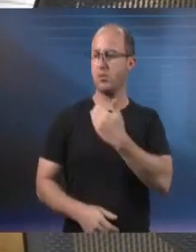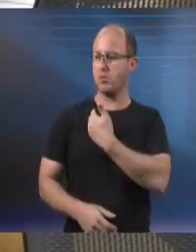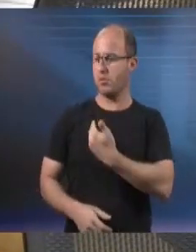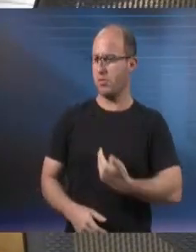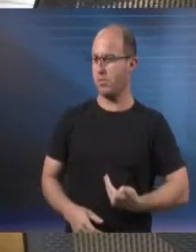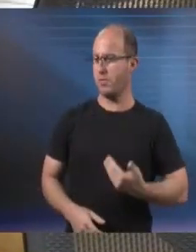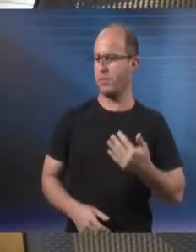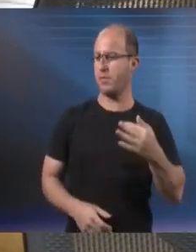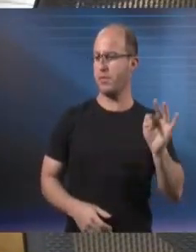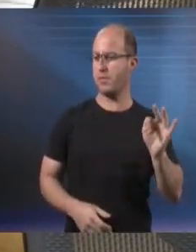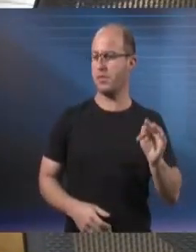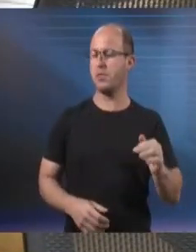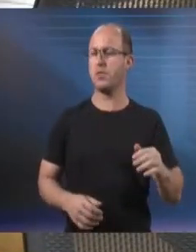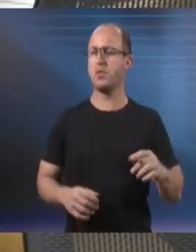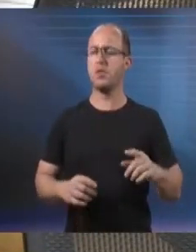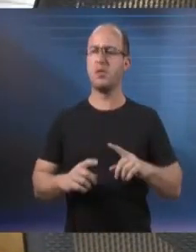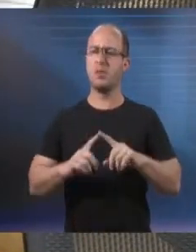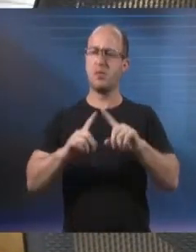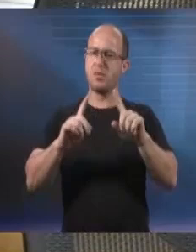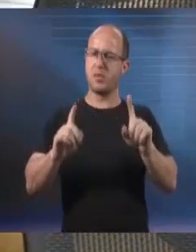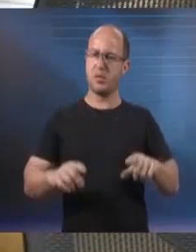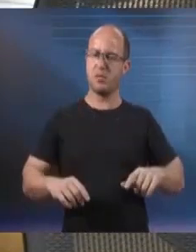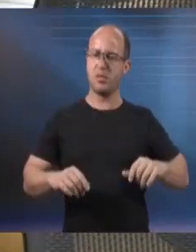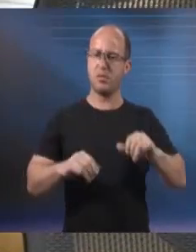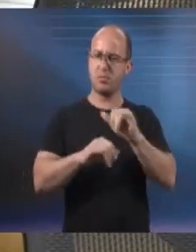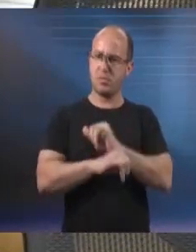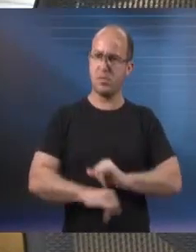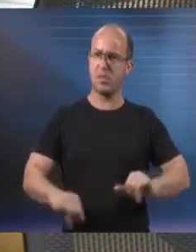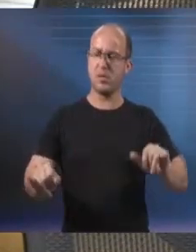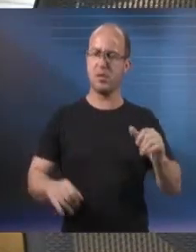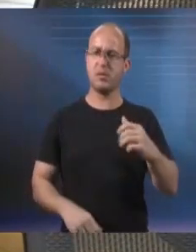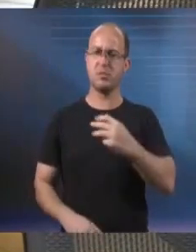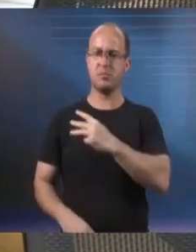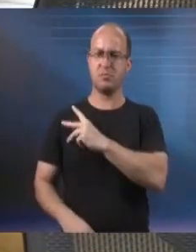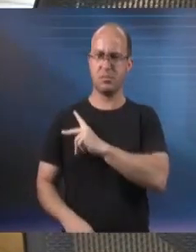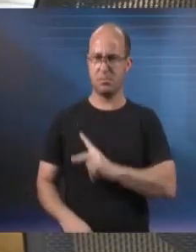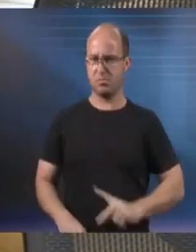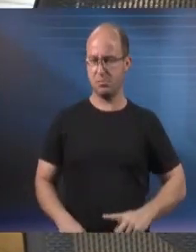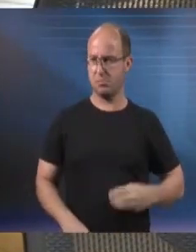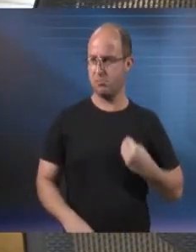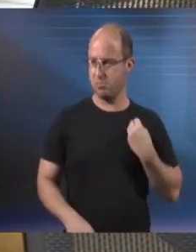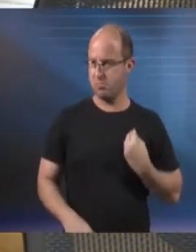federal, um programa lançado por esse presidente que aí está,